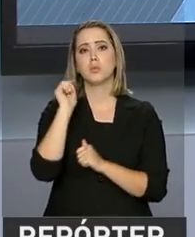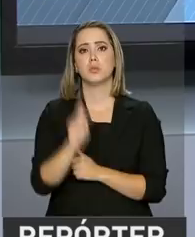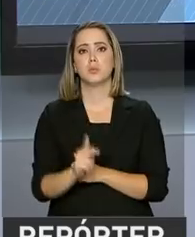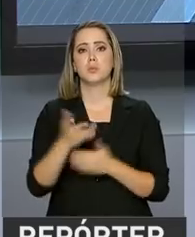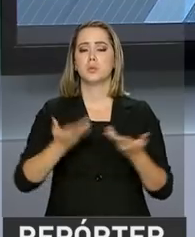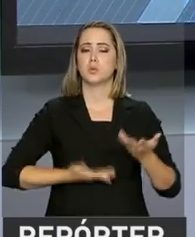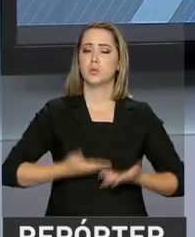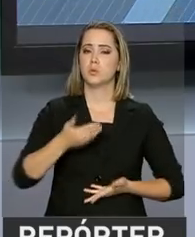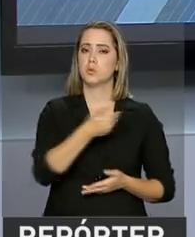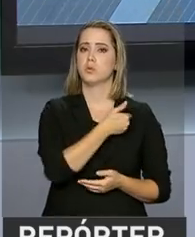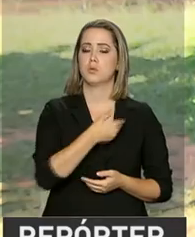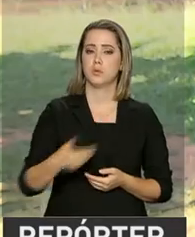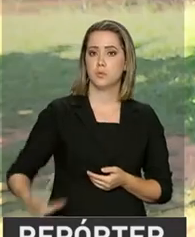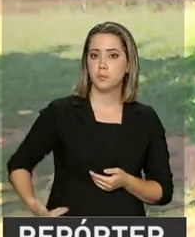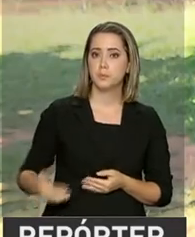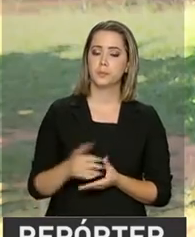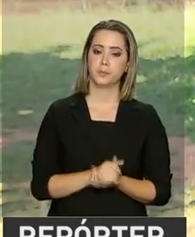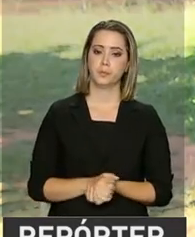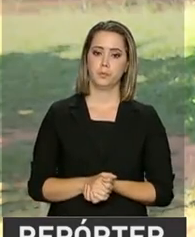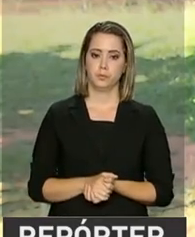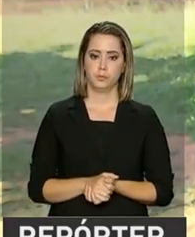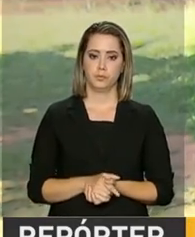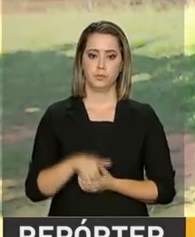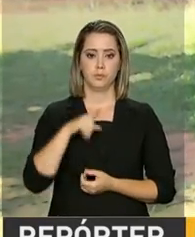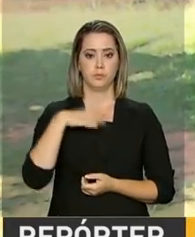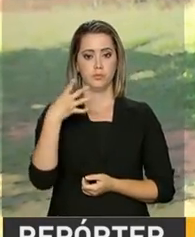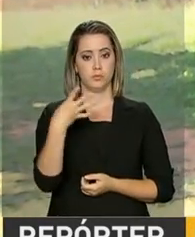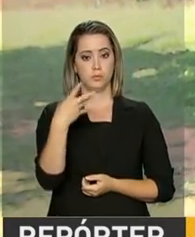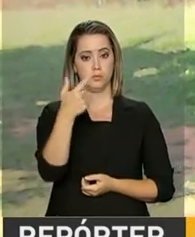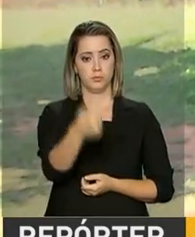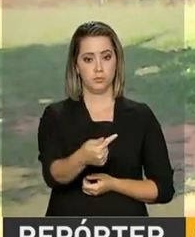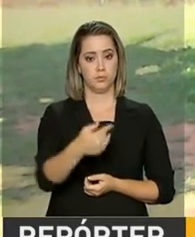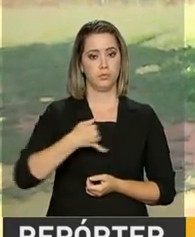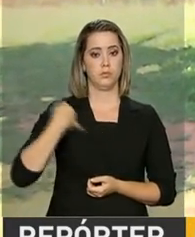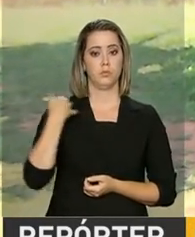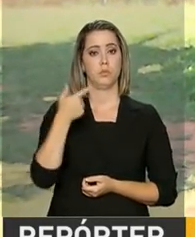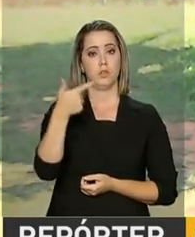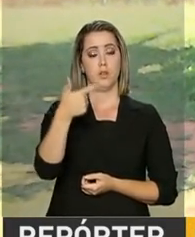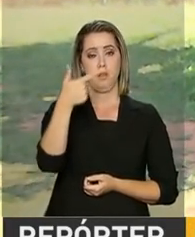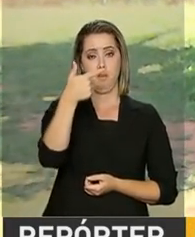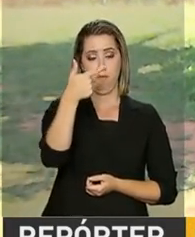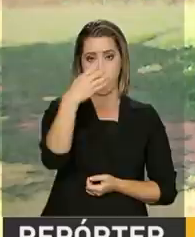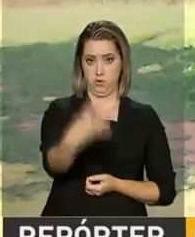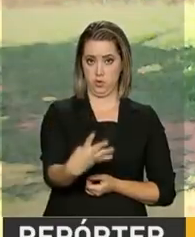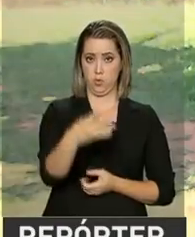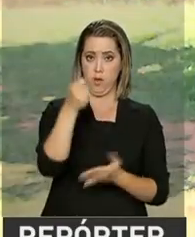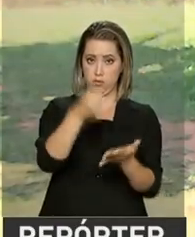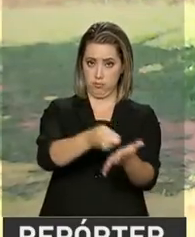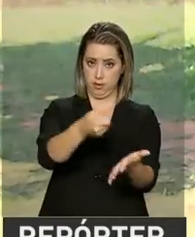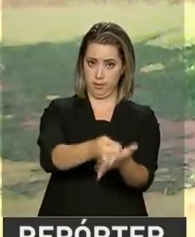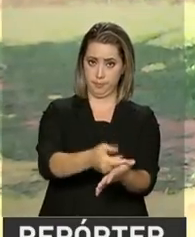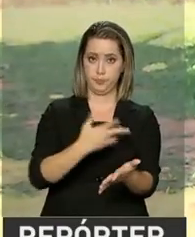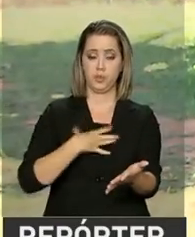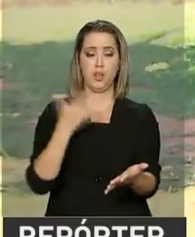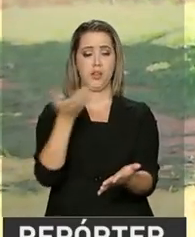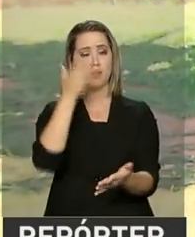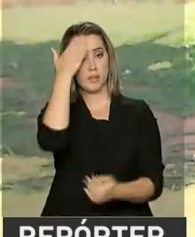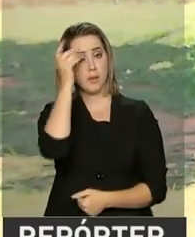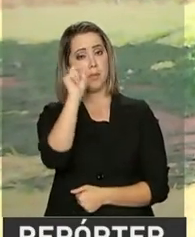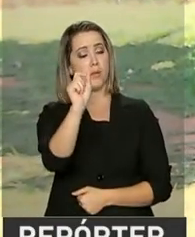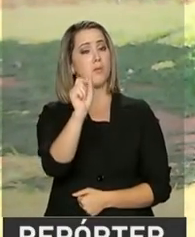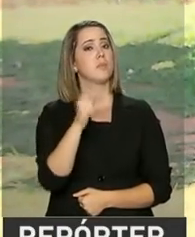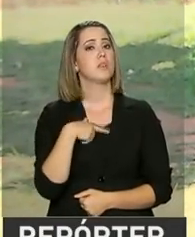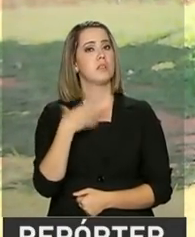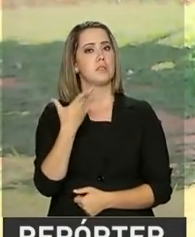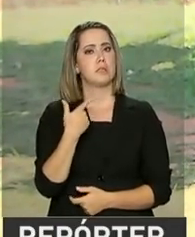públicos tem 47 anos e 24 contribuição a minha dúvida é se eu optar pelo